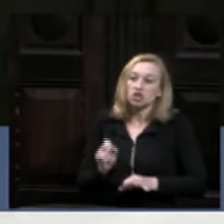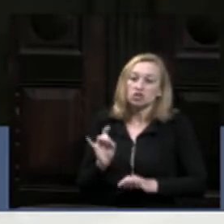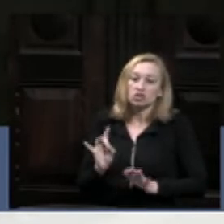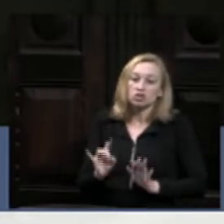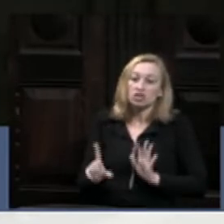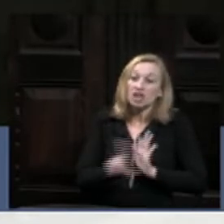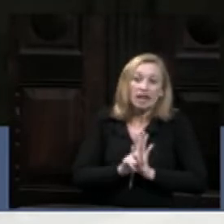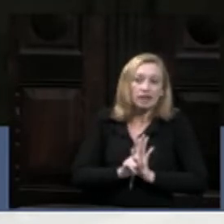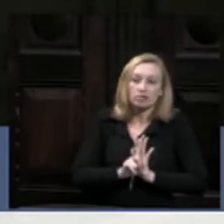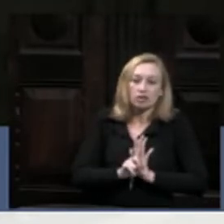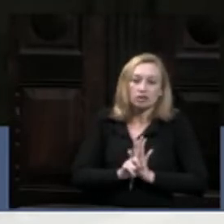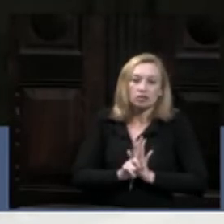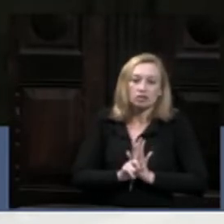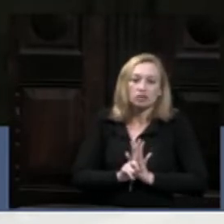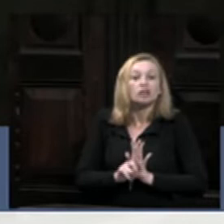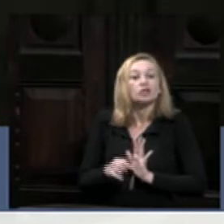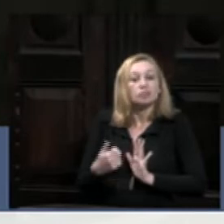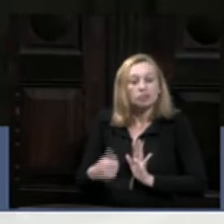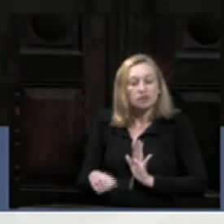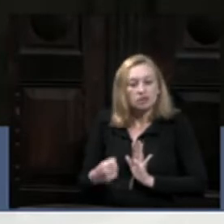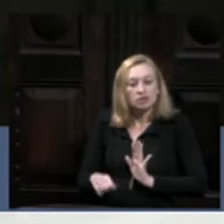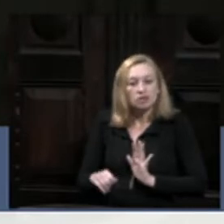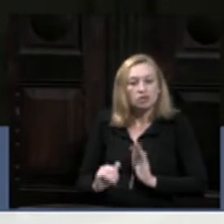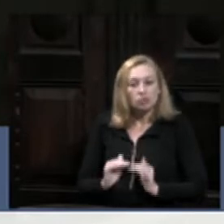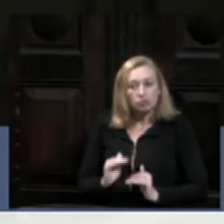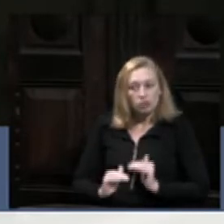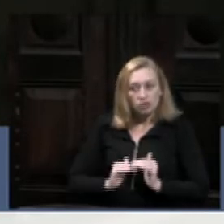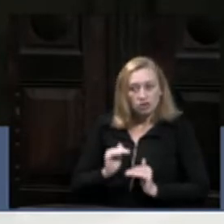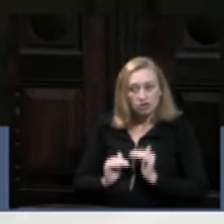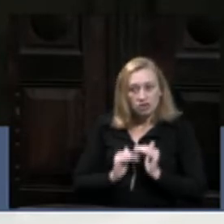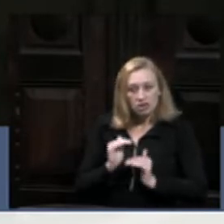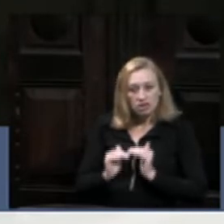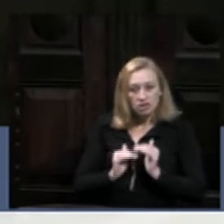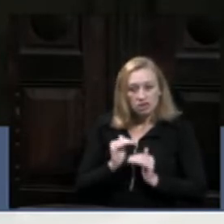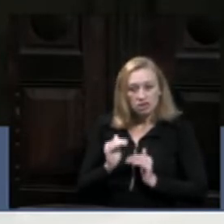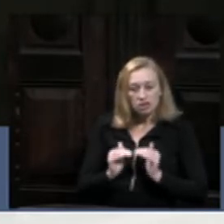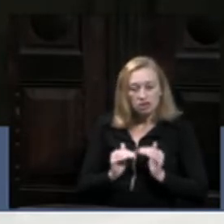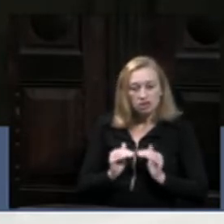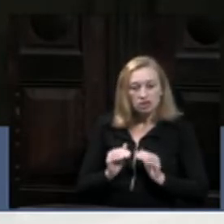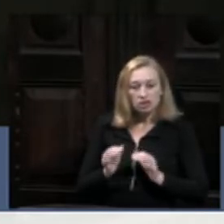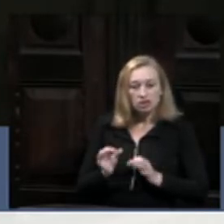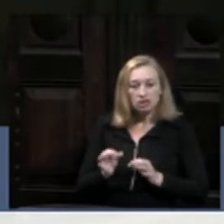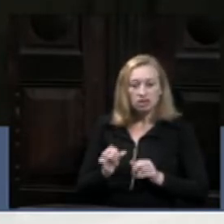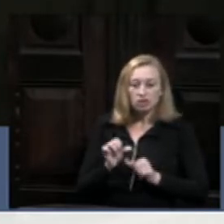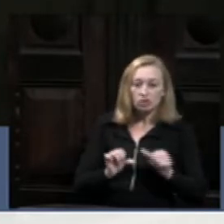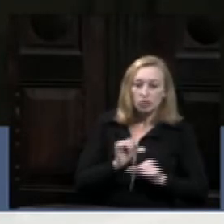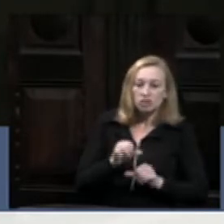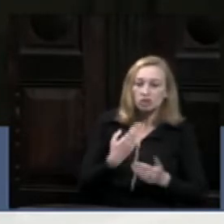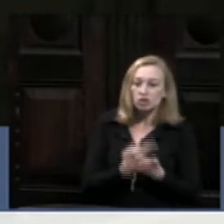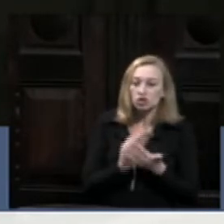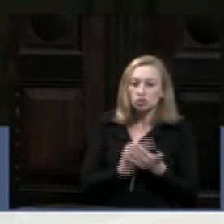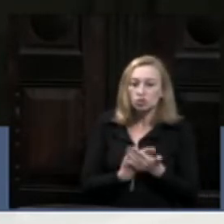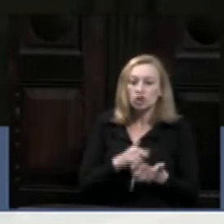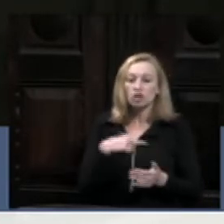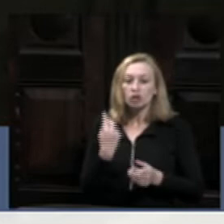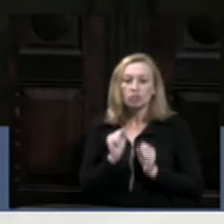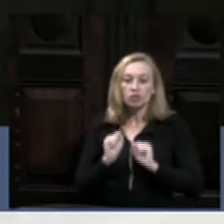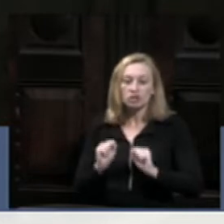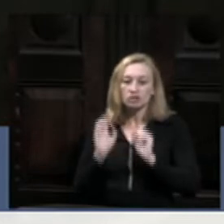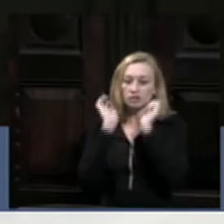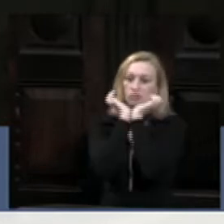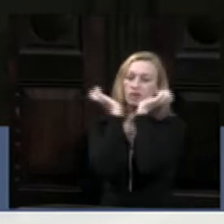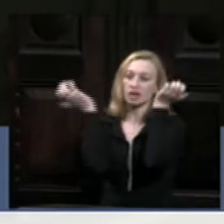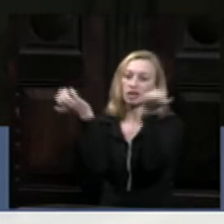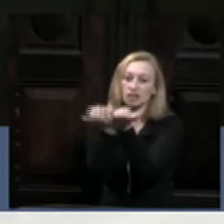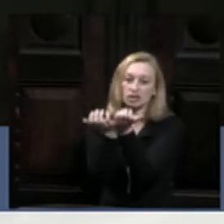ser feito como fruto de um processo de discussão e de estudos para que a gente possa fazer com que o Maracanã